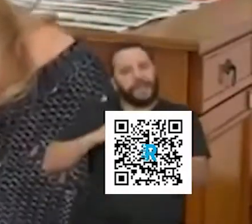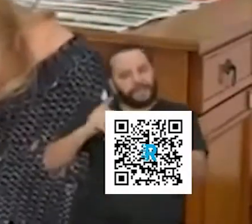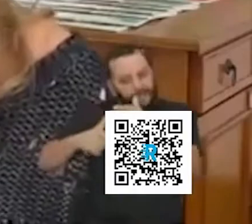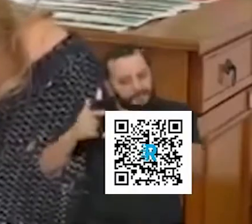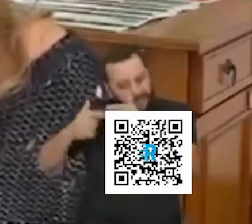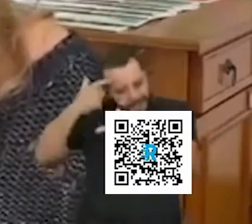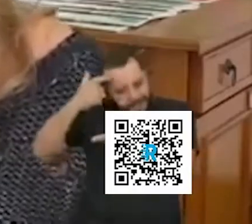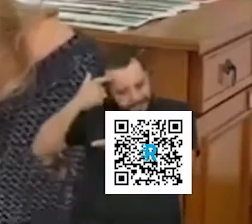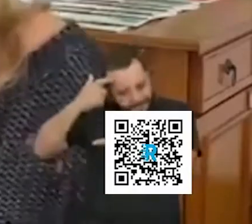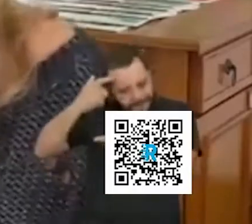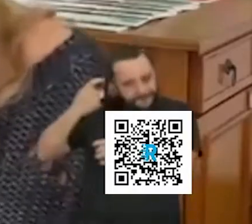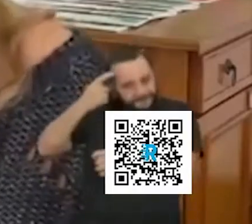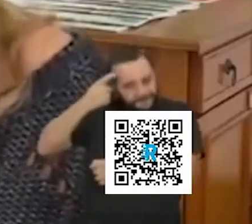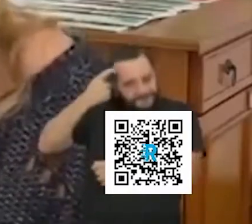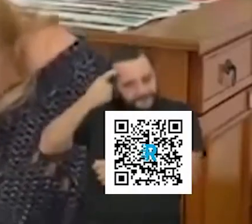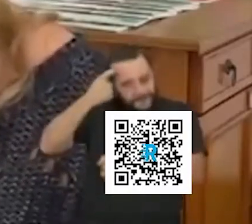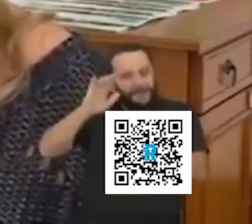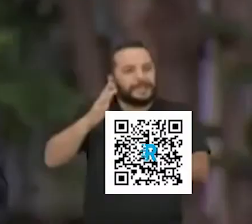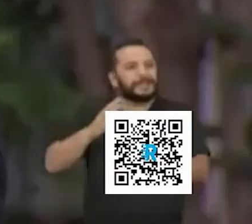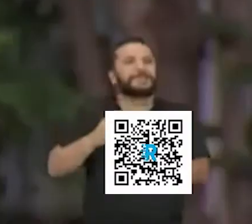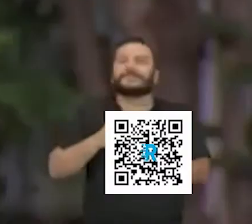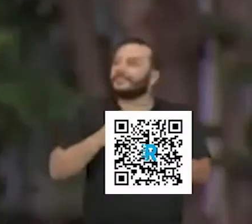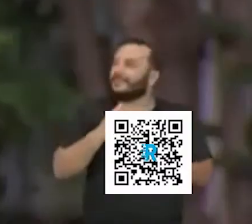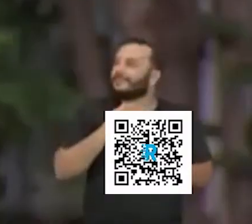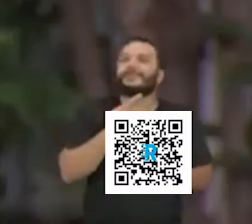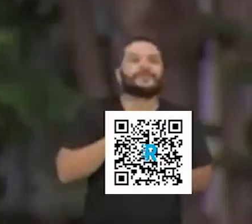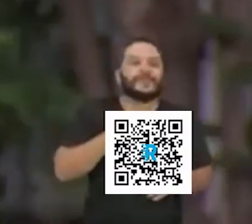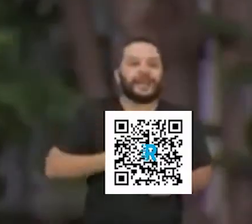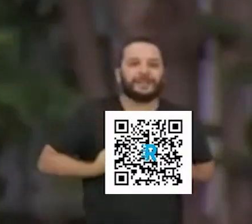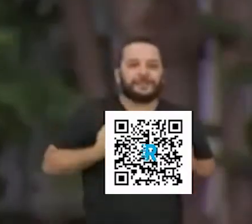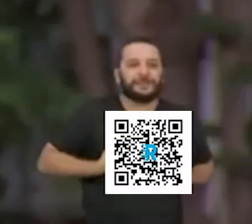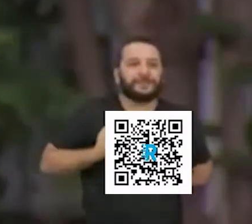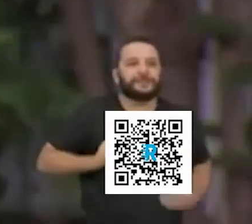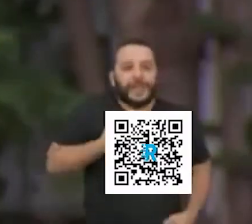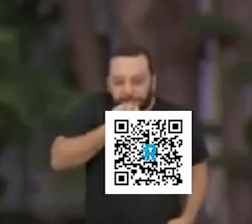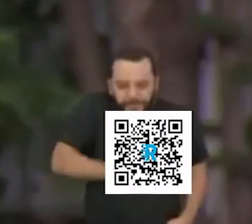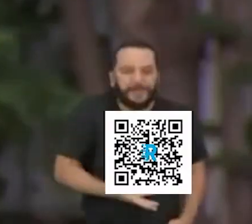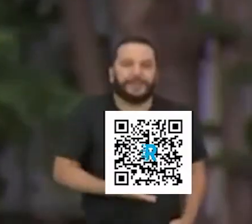dia, mas com a vontade de viver. Deixar